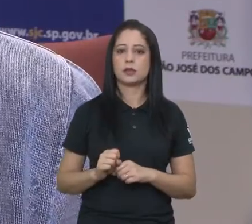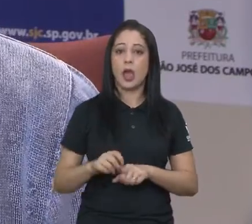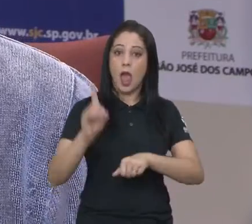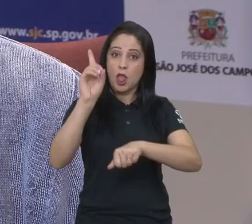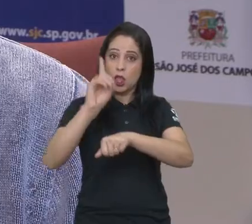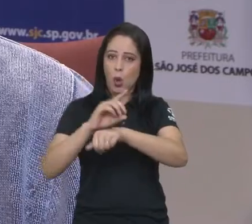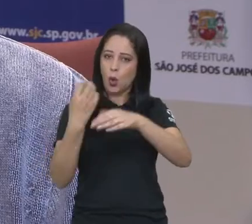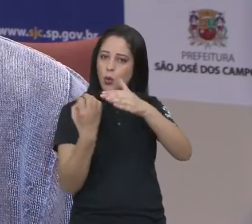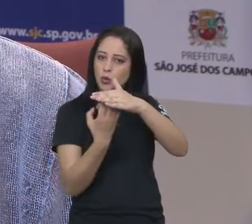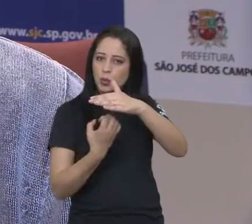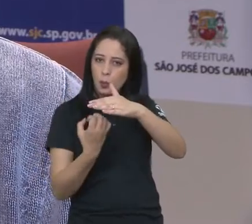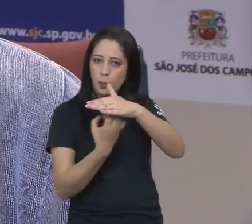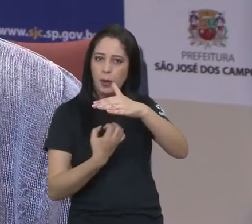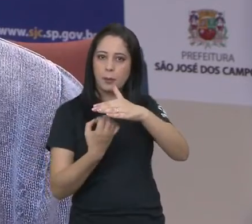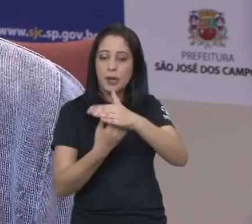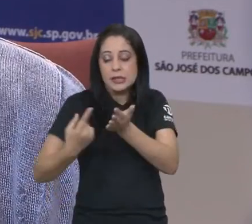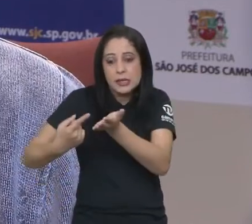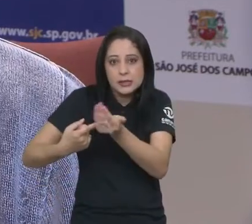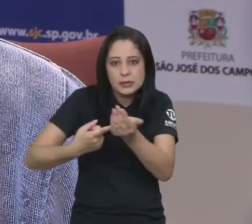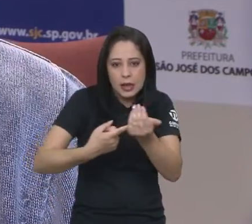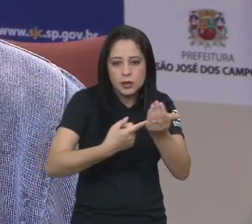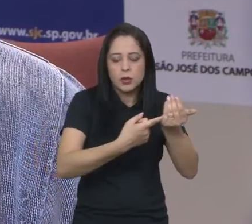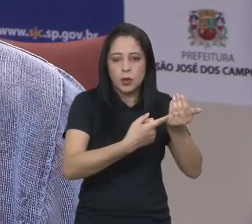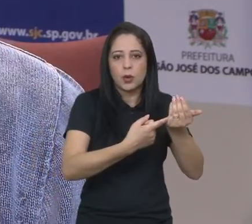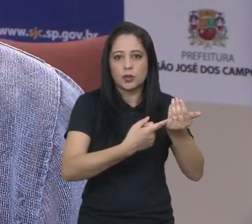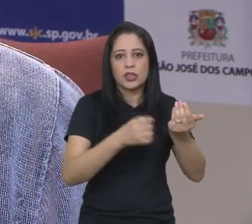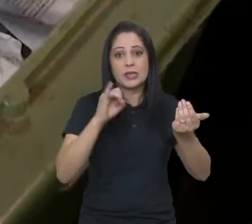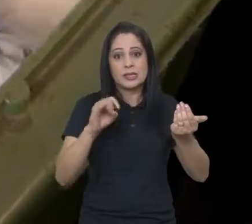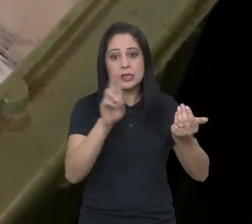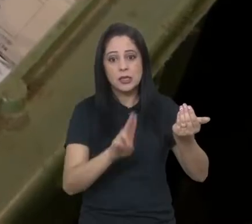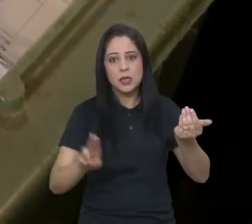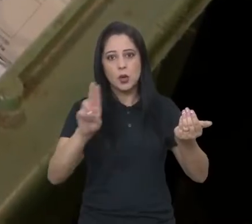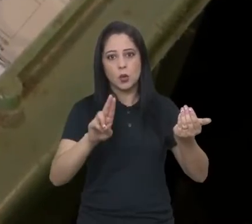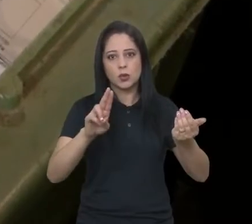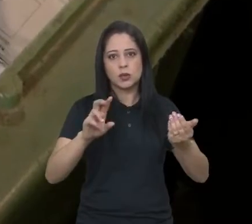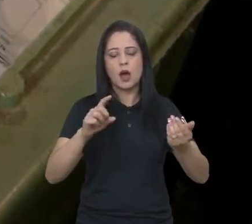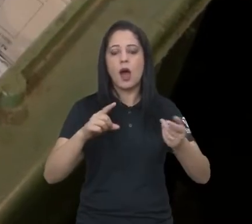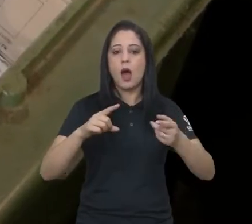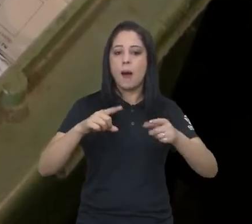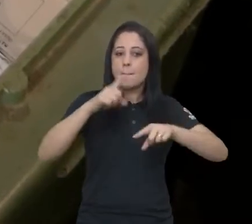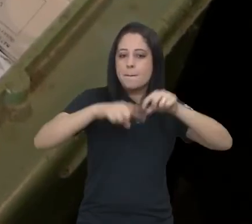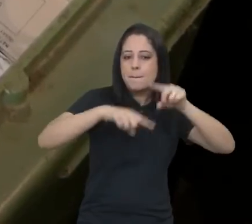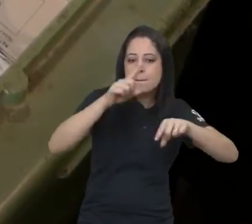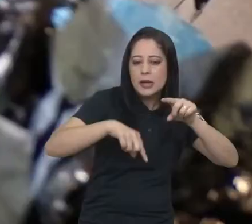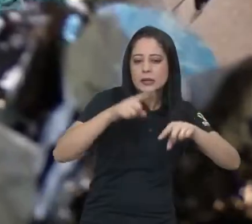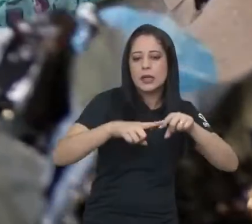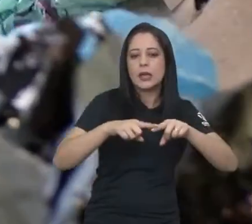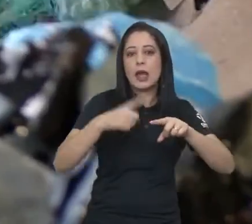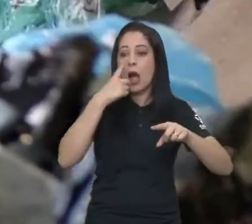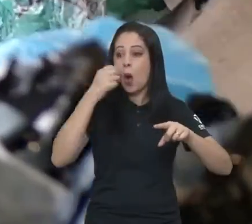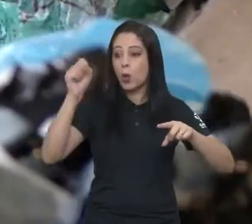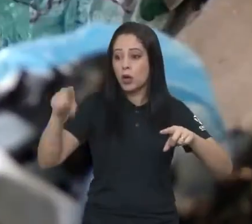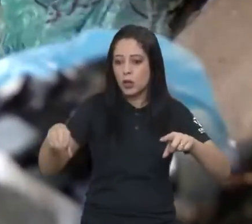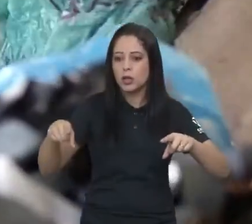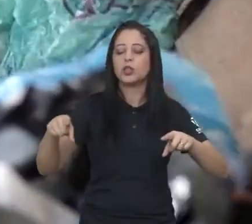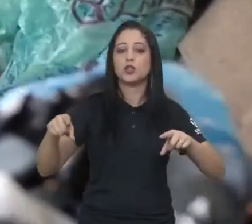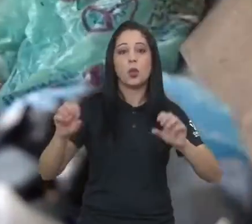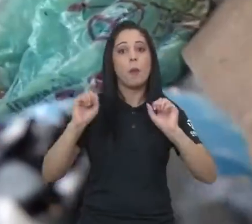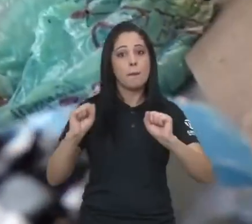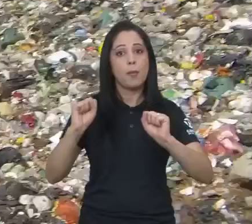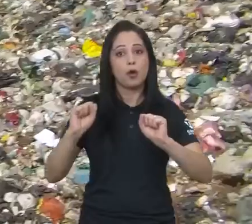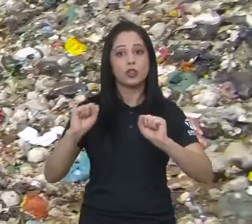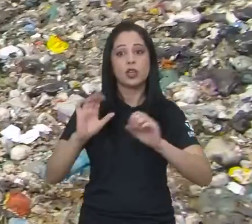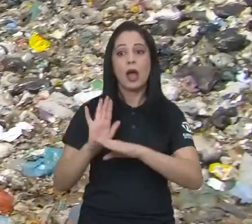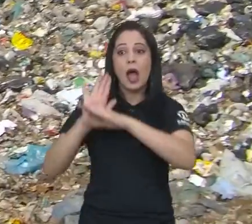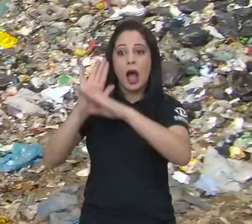como objetivo fomentar, por meio de inovações tecnológicas, o reaproveitamento de resíduos, criar alternativas